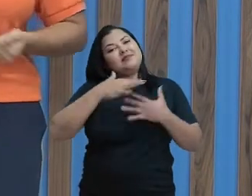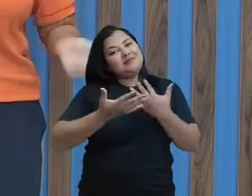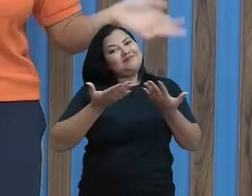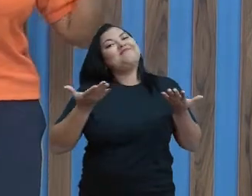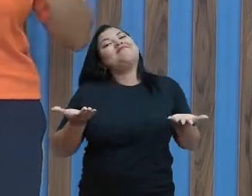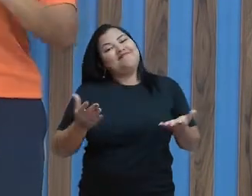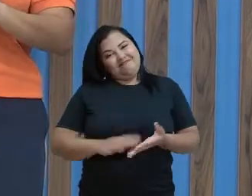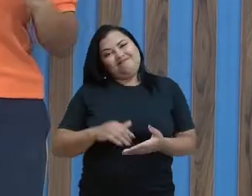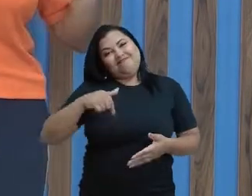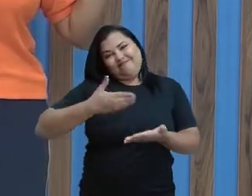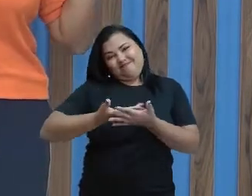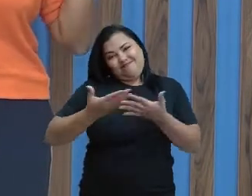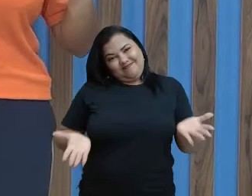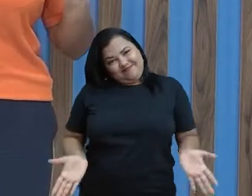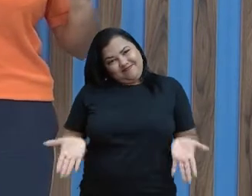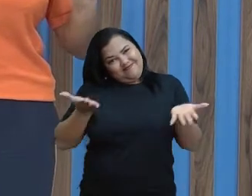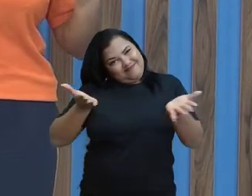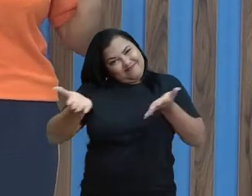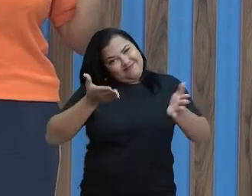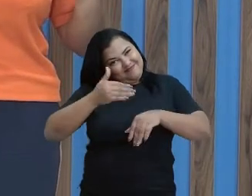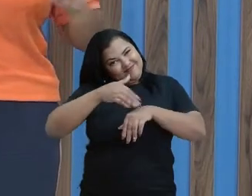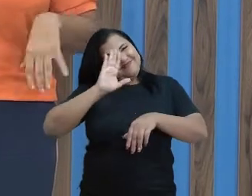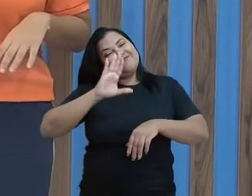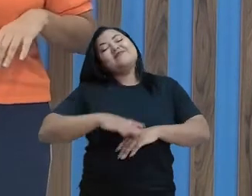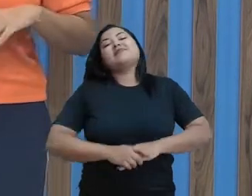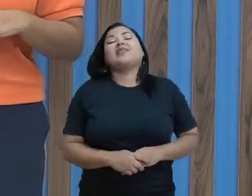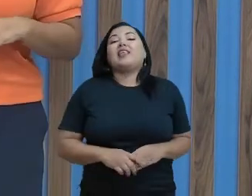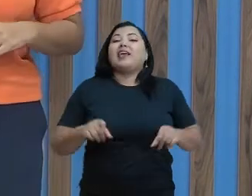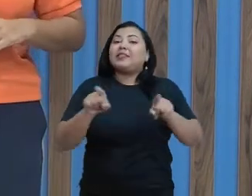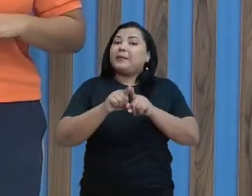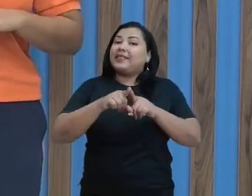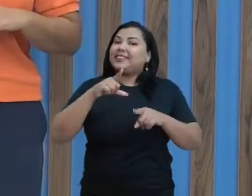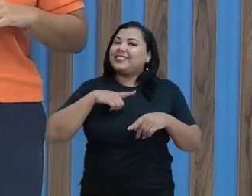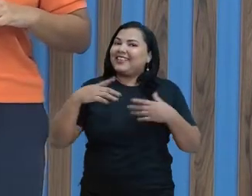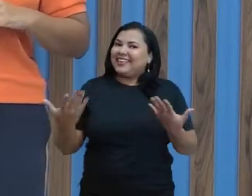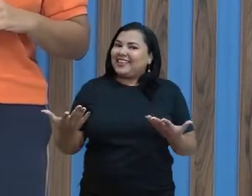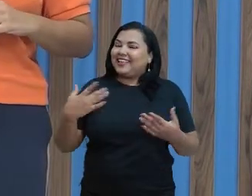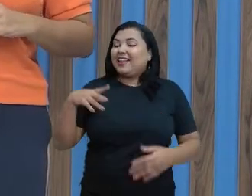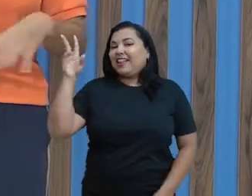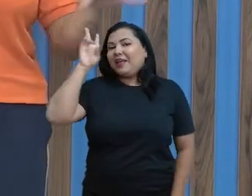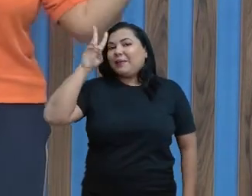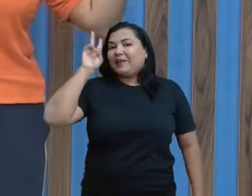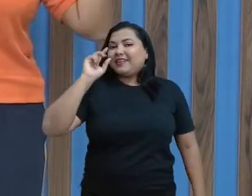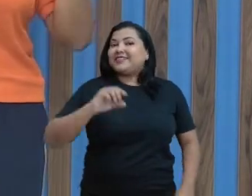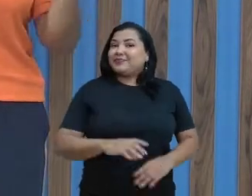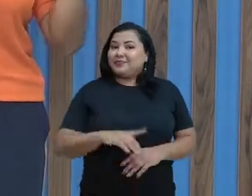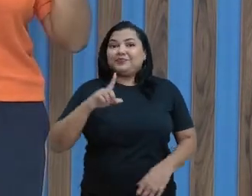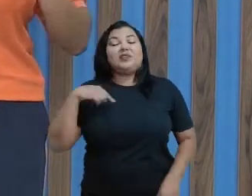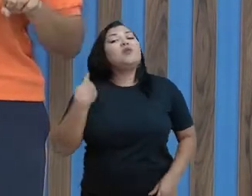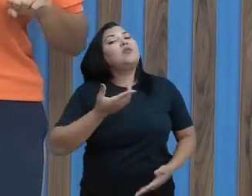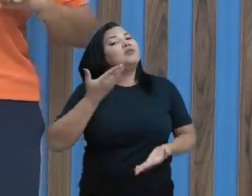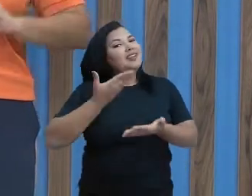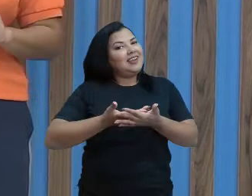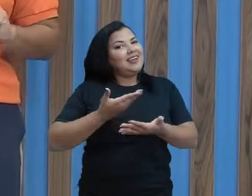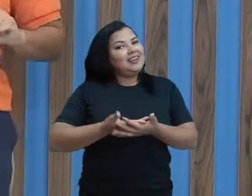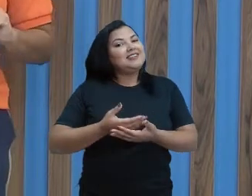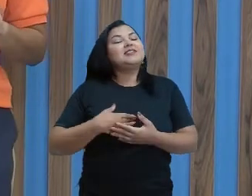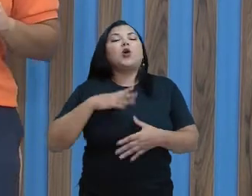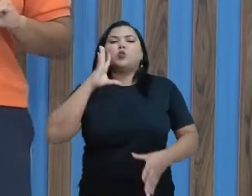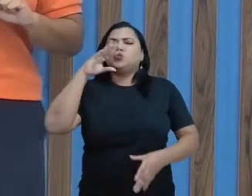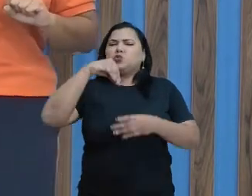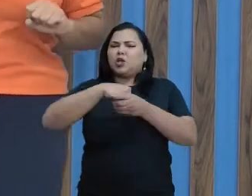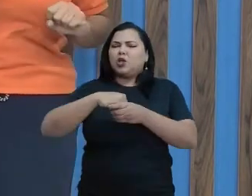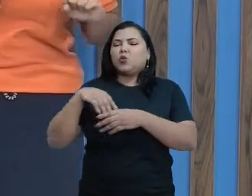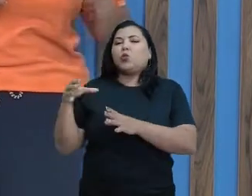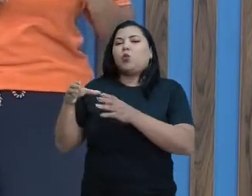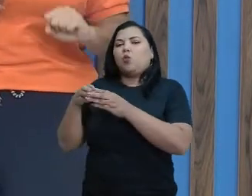Libras, o que torna a nossa aula muito mais acessível. A gente tem que lembrar também que o quê? Que nossas aulas estão todas no nosso